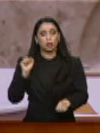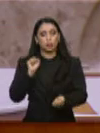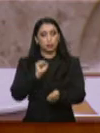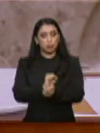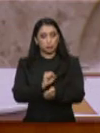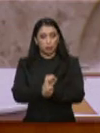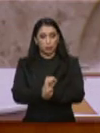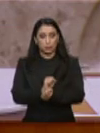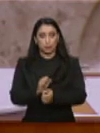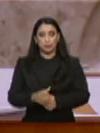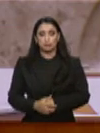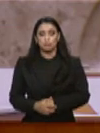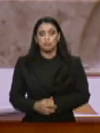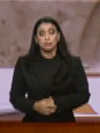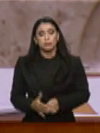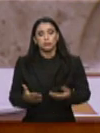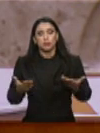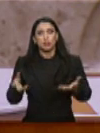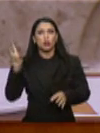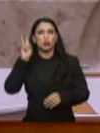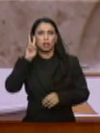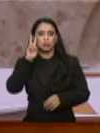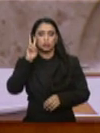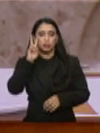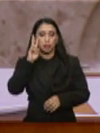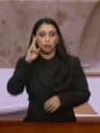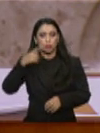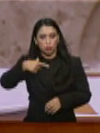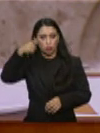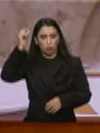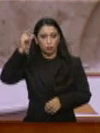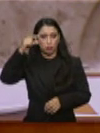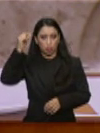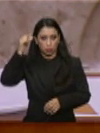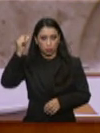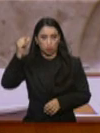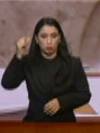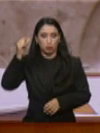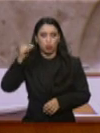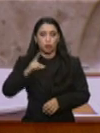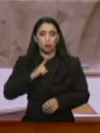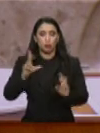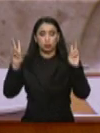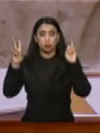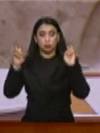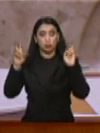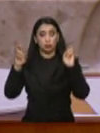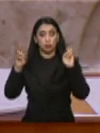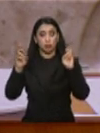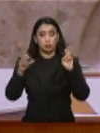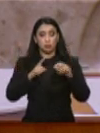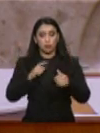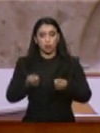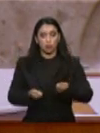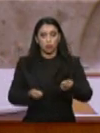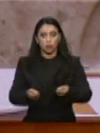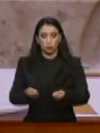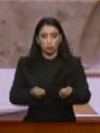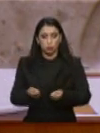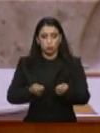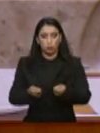Só relembrando que, no caso do ministro Luiz Roberto Barroso, a questão estava centrada no controle incidental